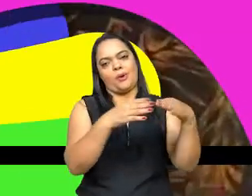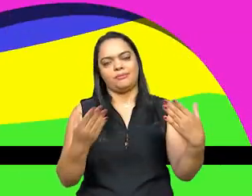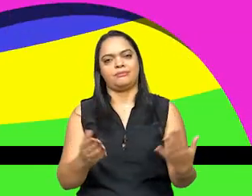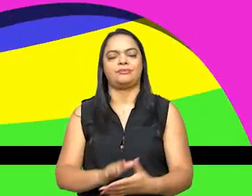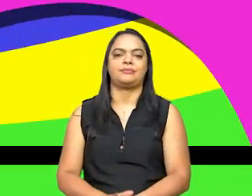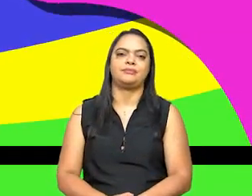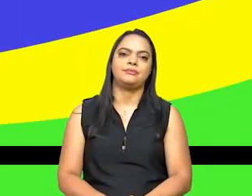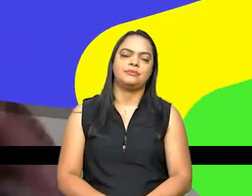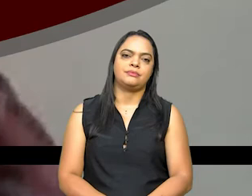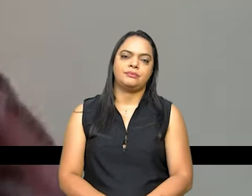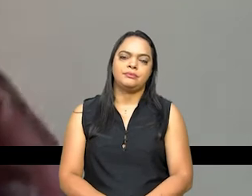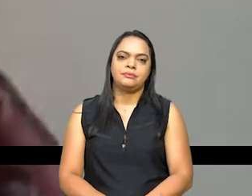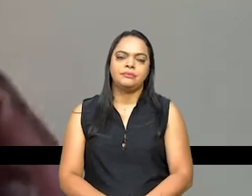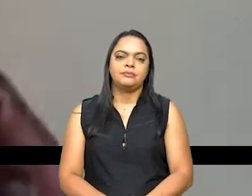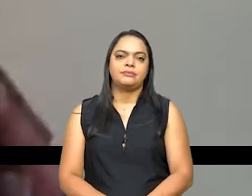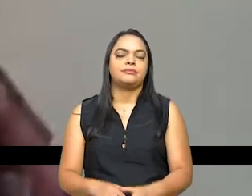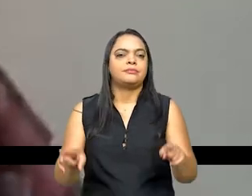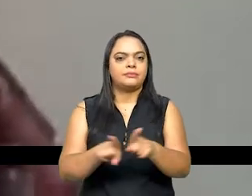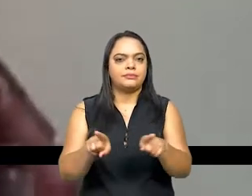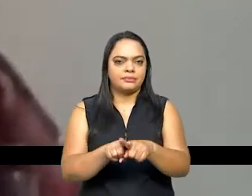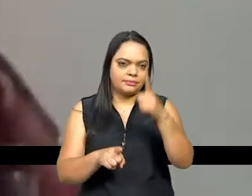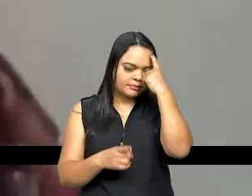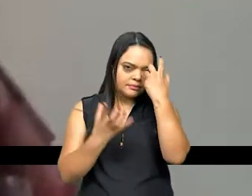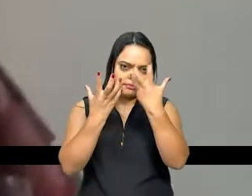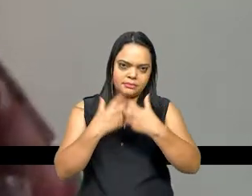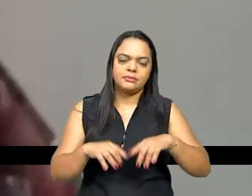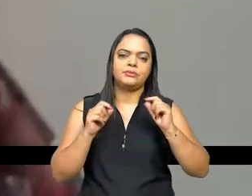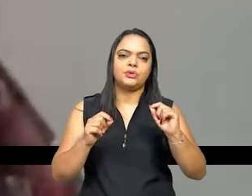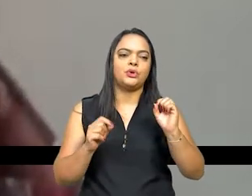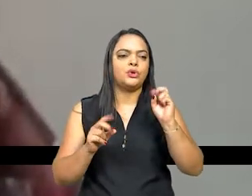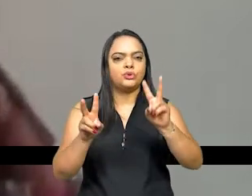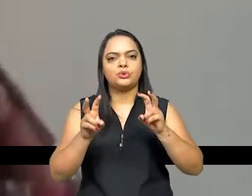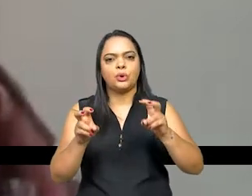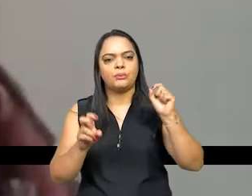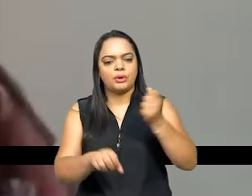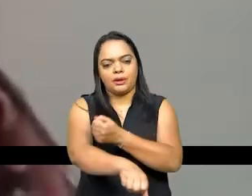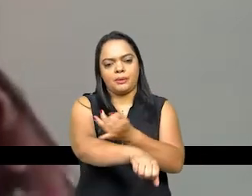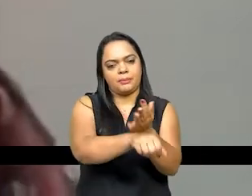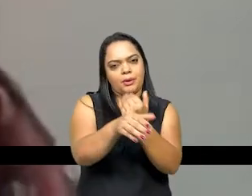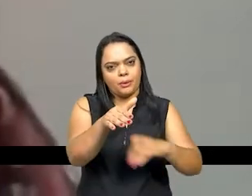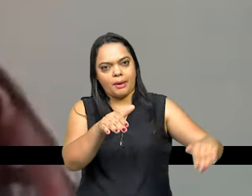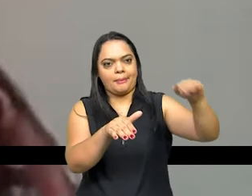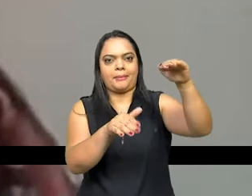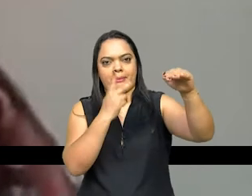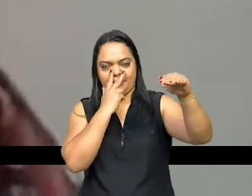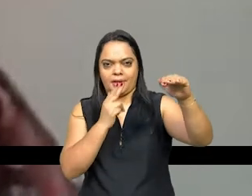não. Mas que seria justamente para pensar a questão da supremacia branca, né? Porque hoje a gente está enfrentando um